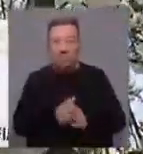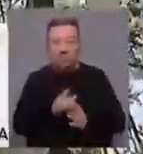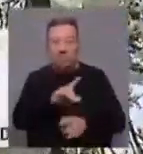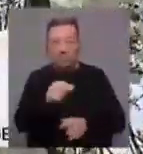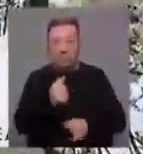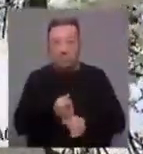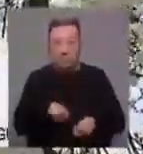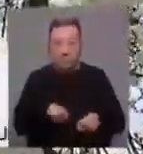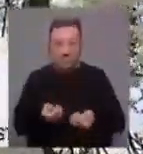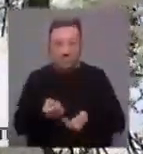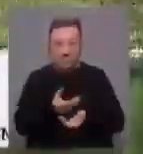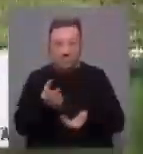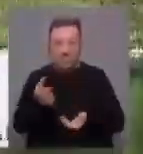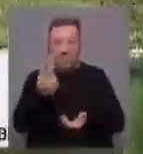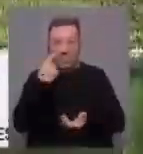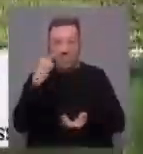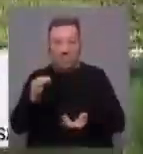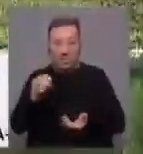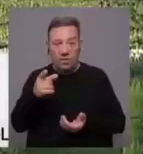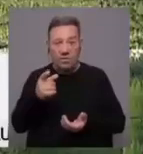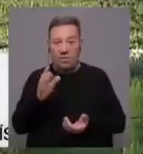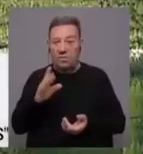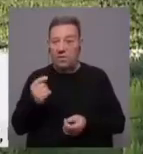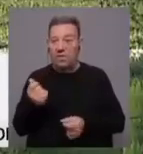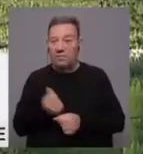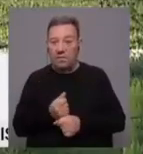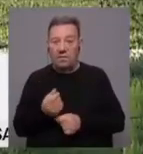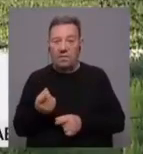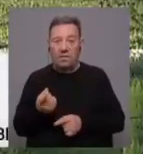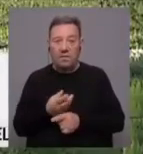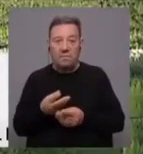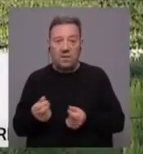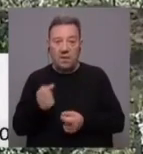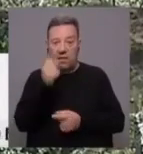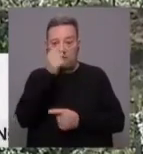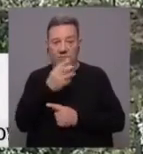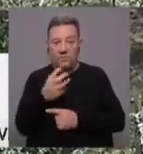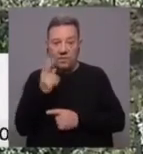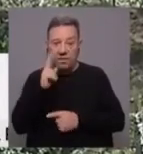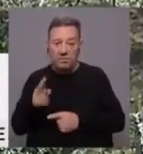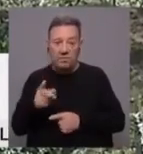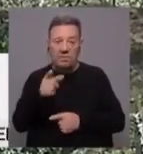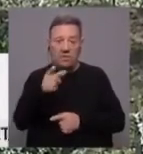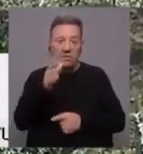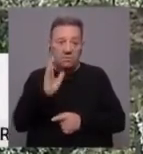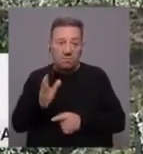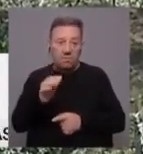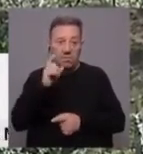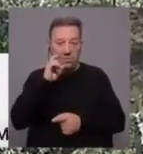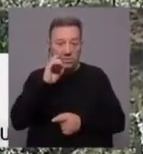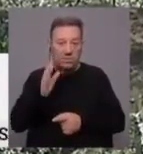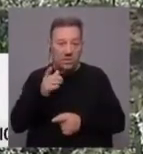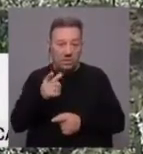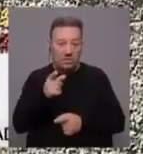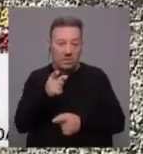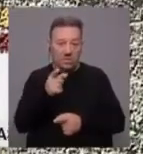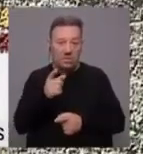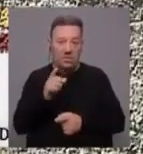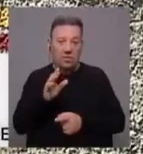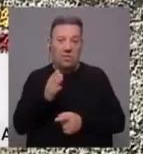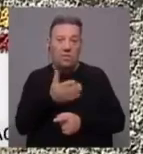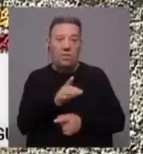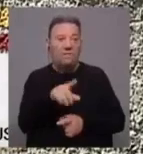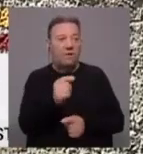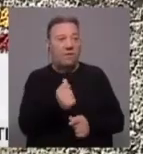operadoras económicos para que tenham cuidado na aquisição de vegetativo onde tem que ter segurança de que onde vão